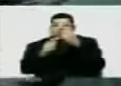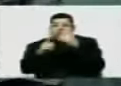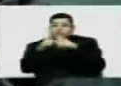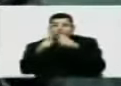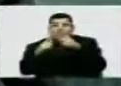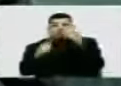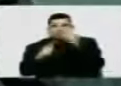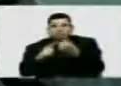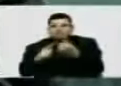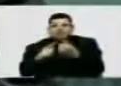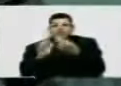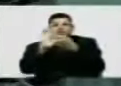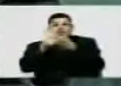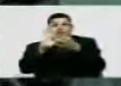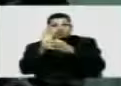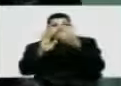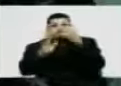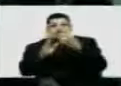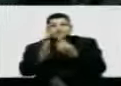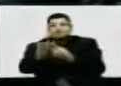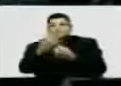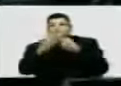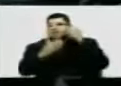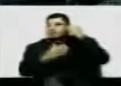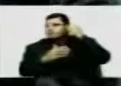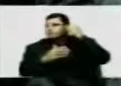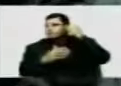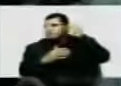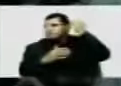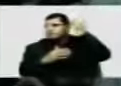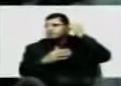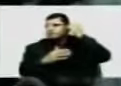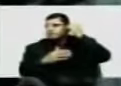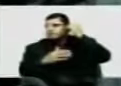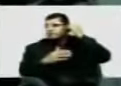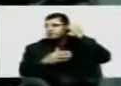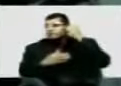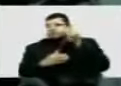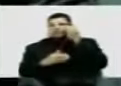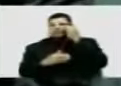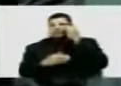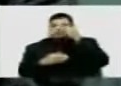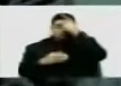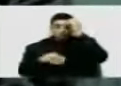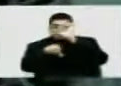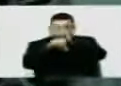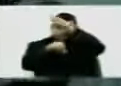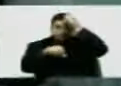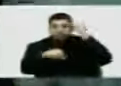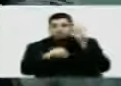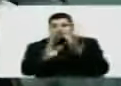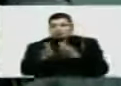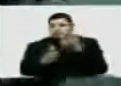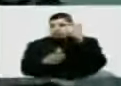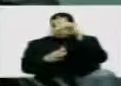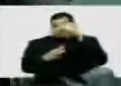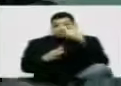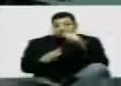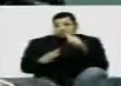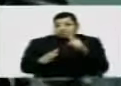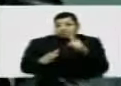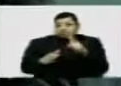Essa é a ideologia que nos une. Defesa do polo no Estado de Manaus é a própria defesa dos interesses do povo do Estado do Amazonas. E aí não